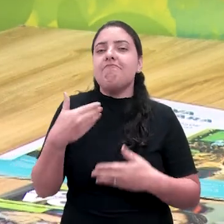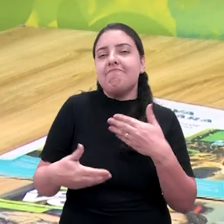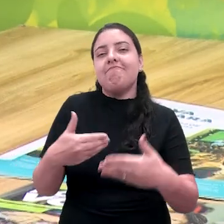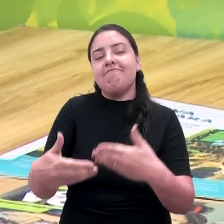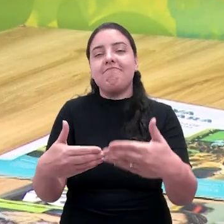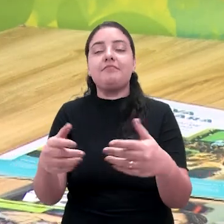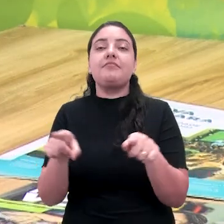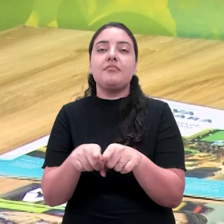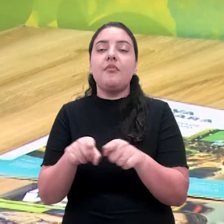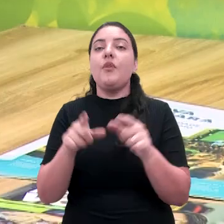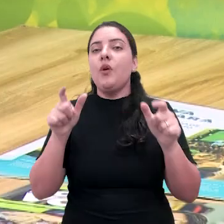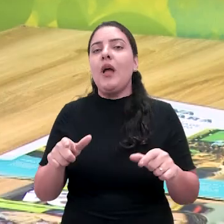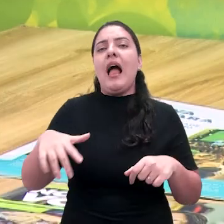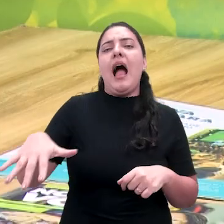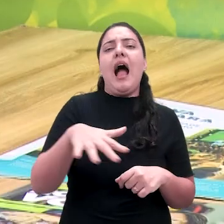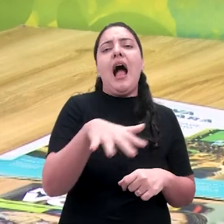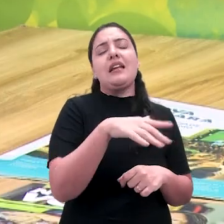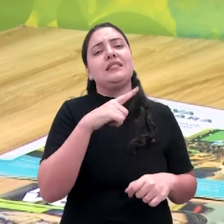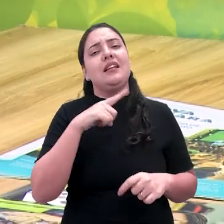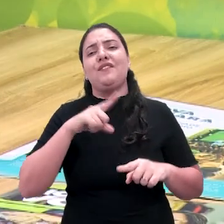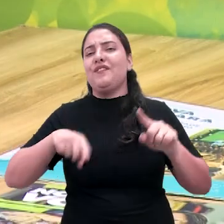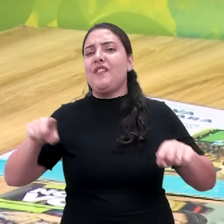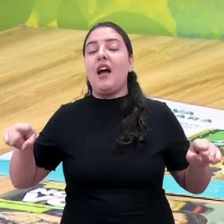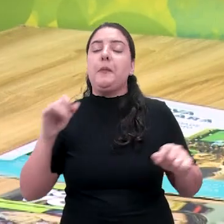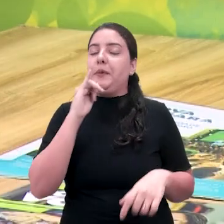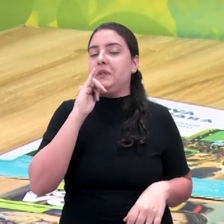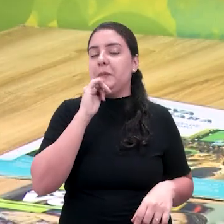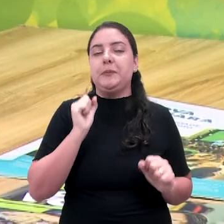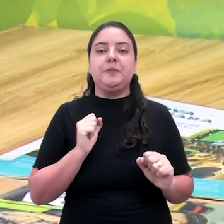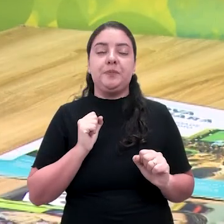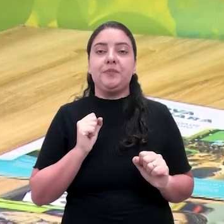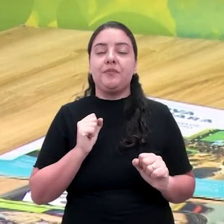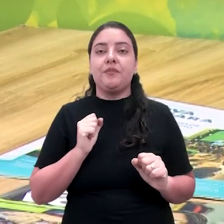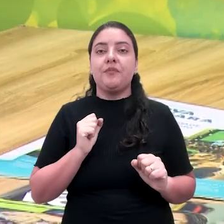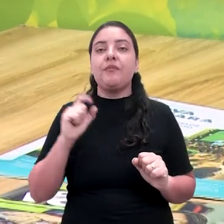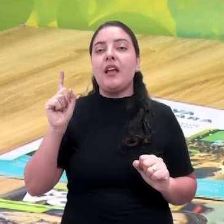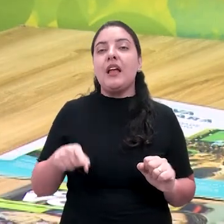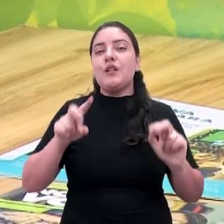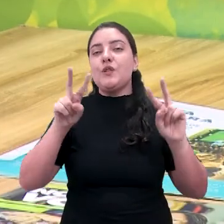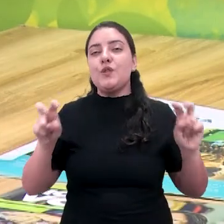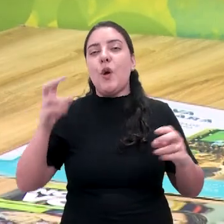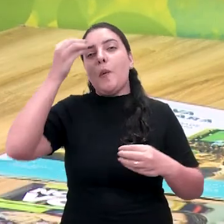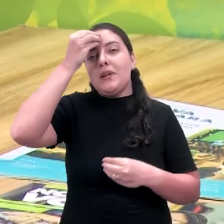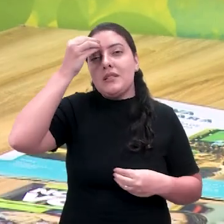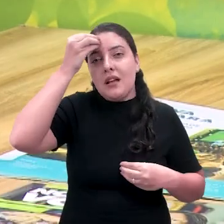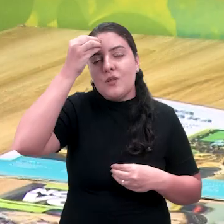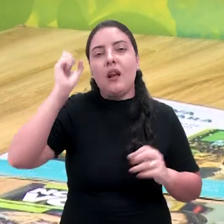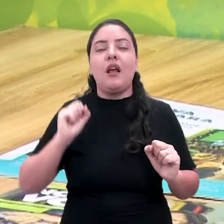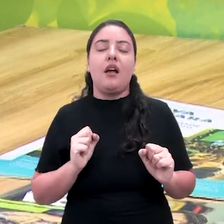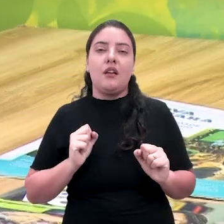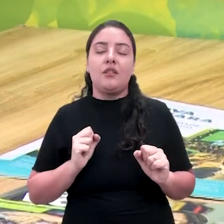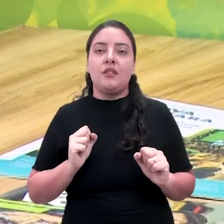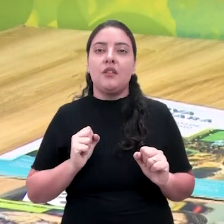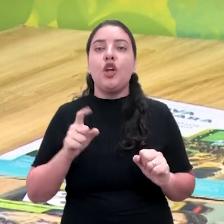essas conexões também nas outras áreas, né? Exatamente. Por exemplo, com a questão da sexualidade,